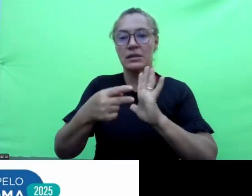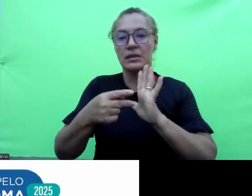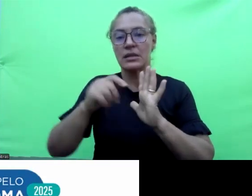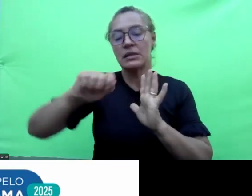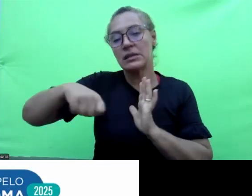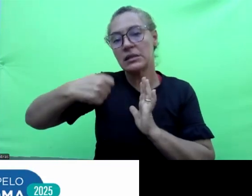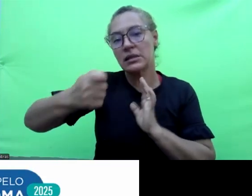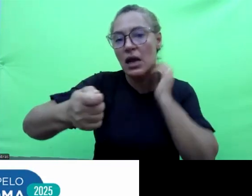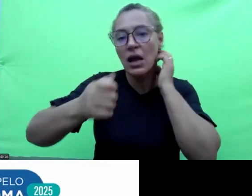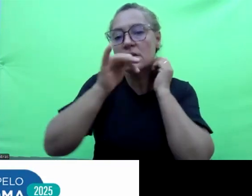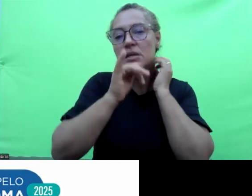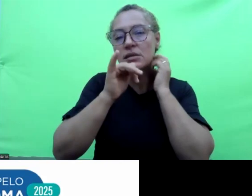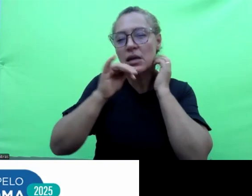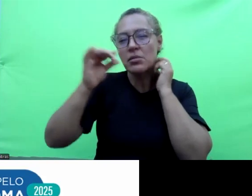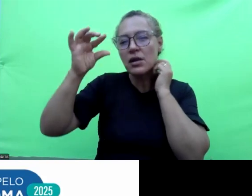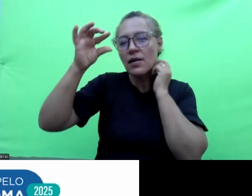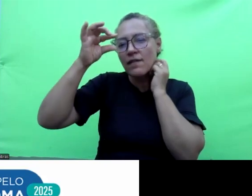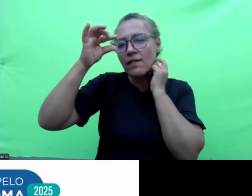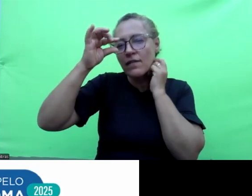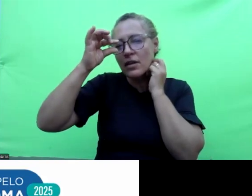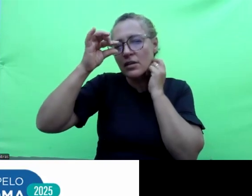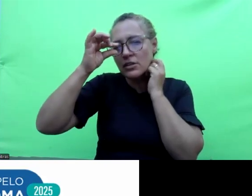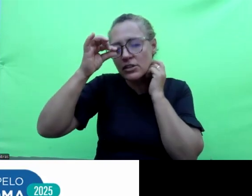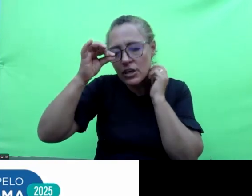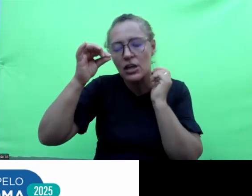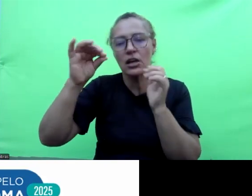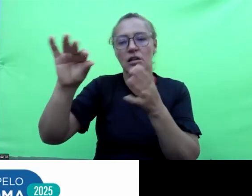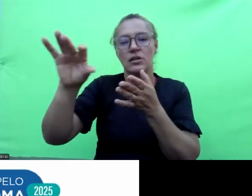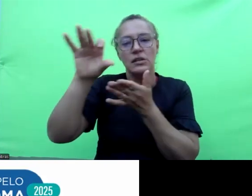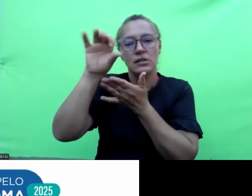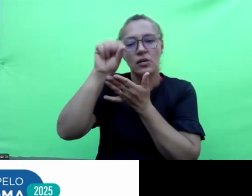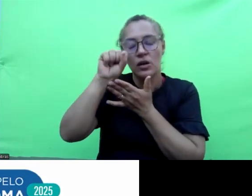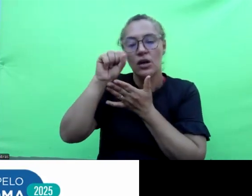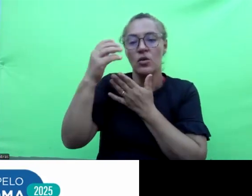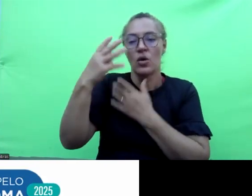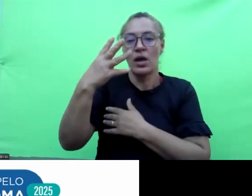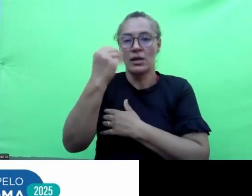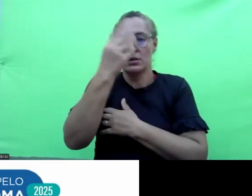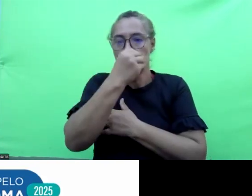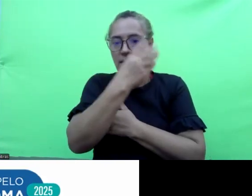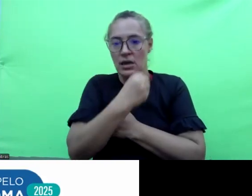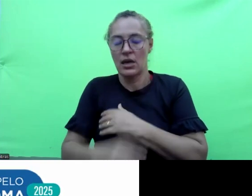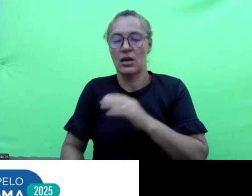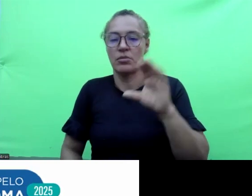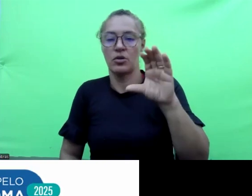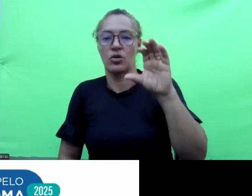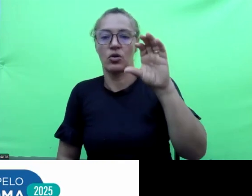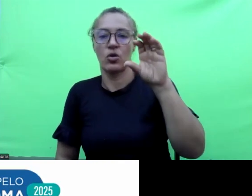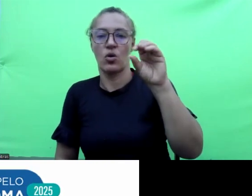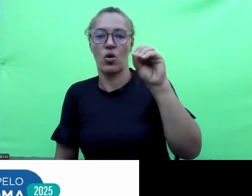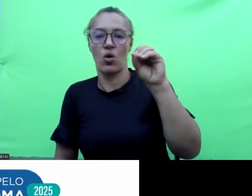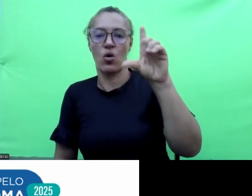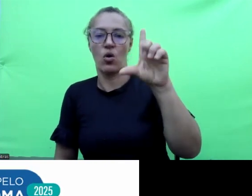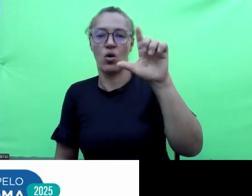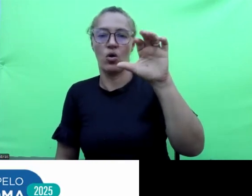esse canalzinho está fechando através de aderências que a gente vê naquele exame que eu chamado de gonioscopia, ou do